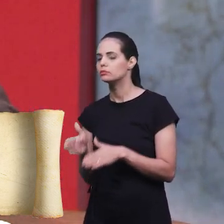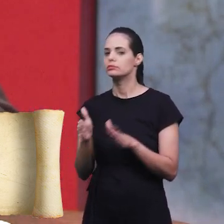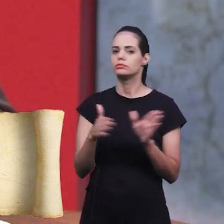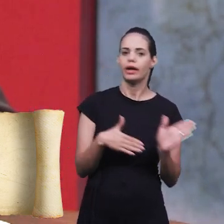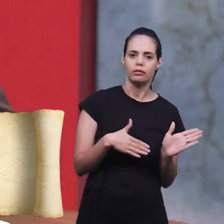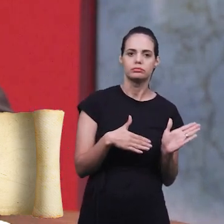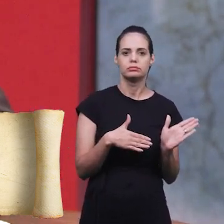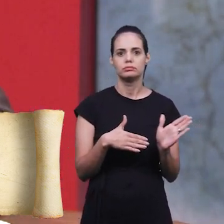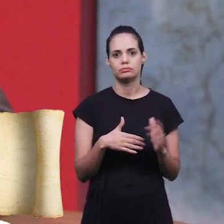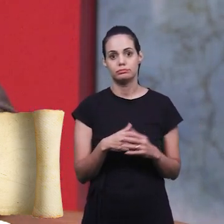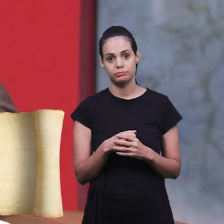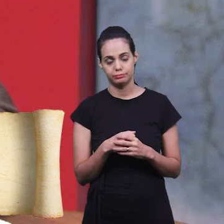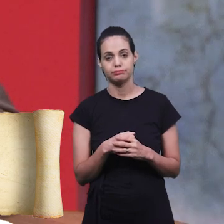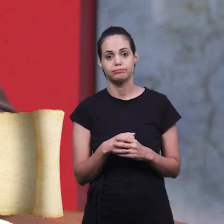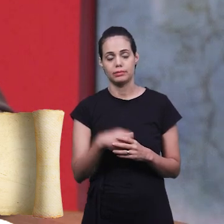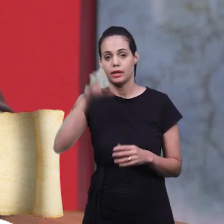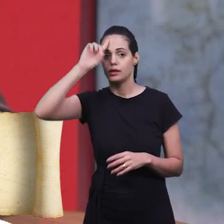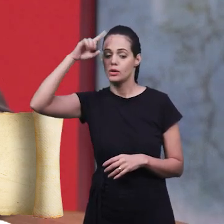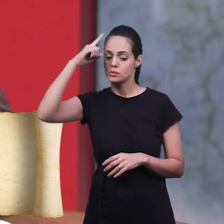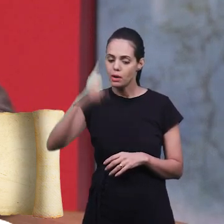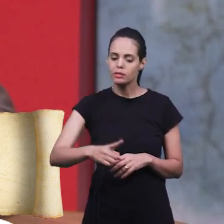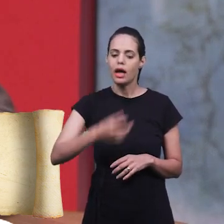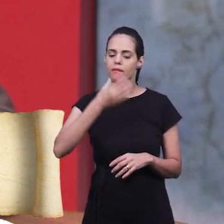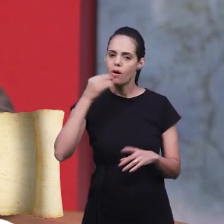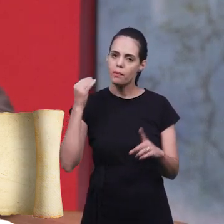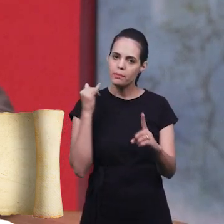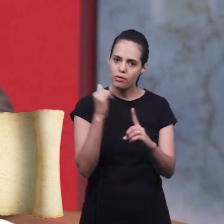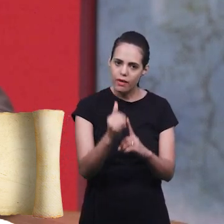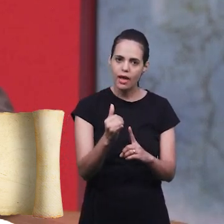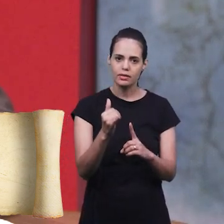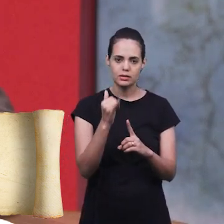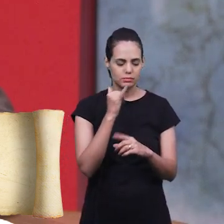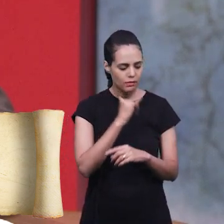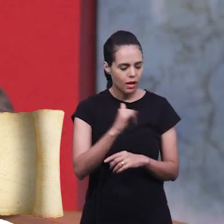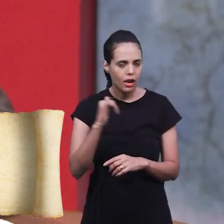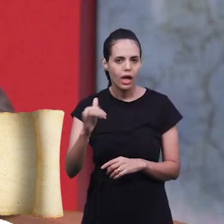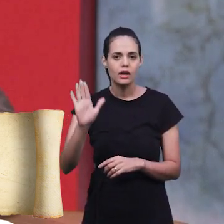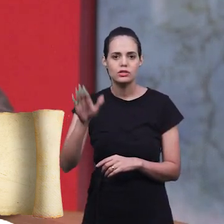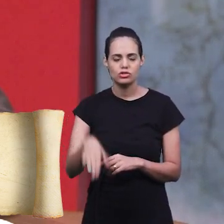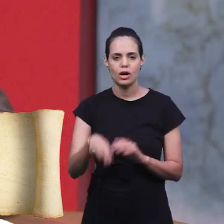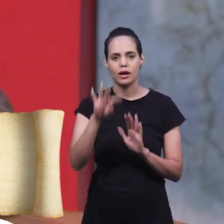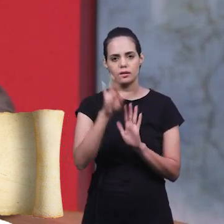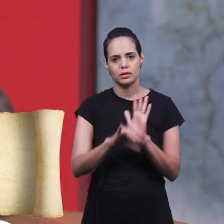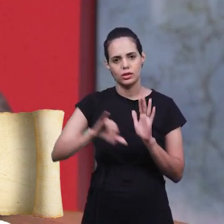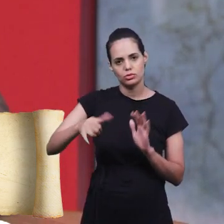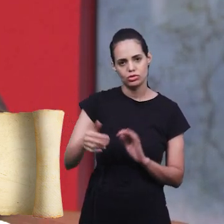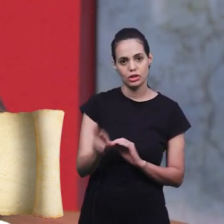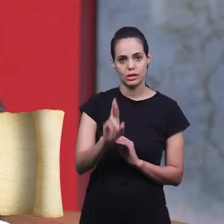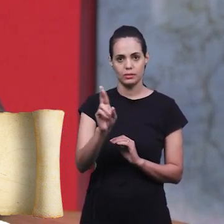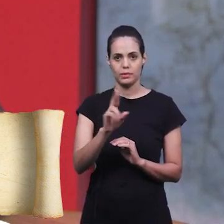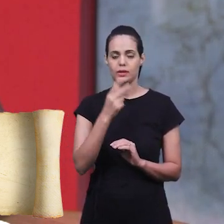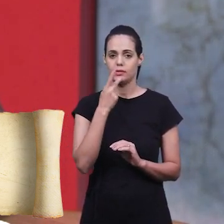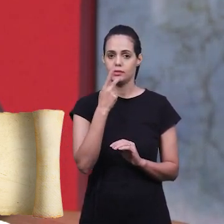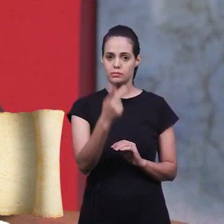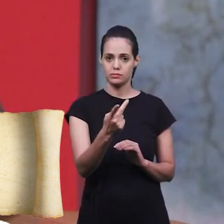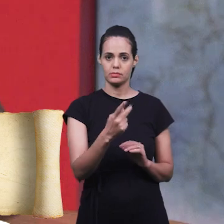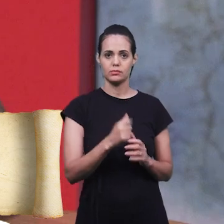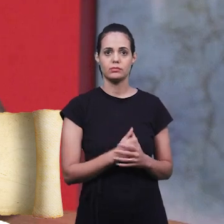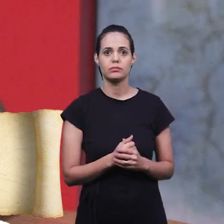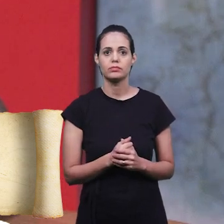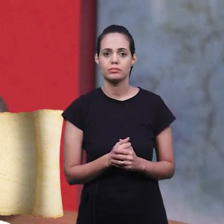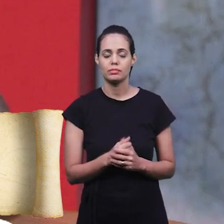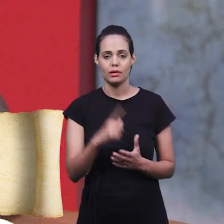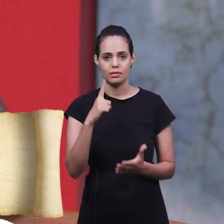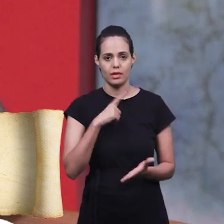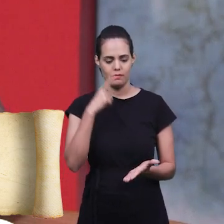se desviava. Até, já citamos aqui o texto em Jeremias, o Senhor falou de um